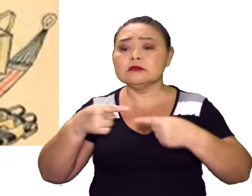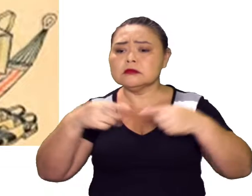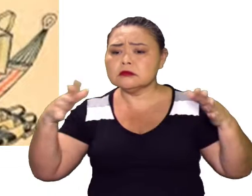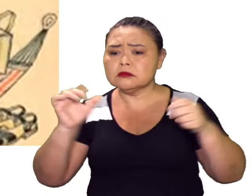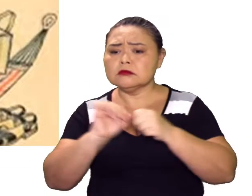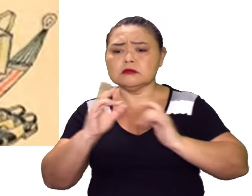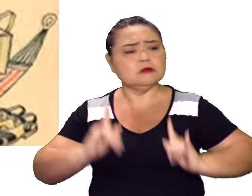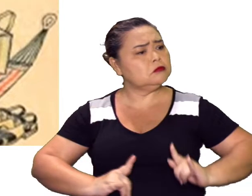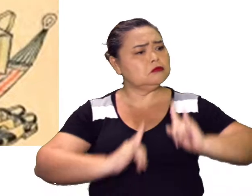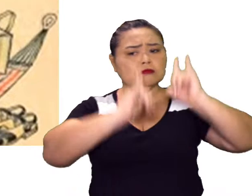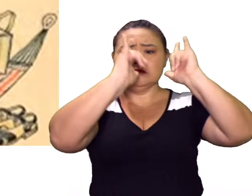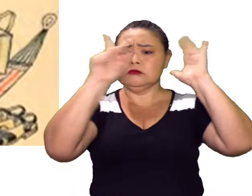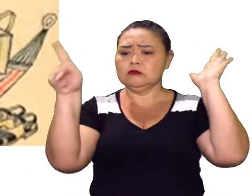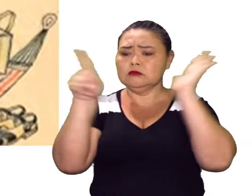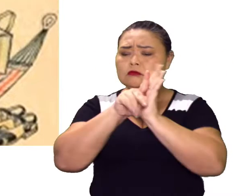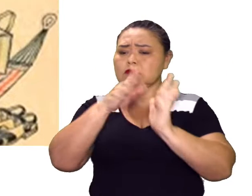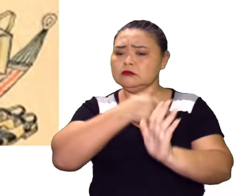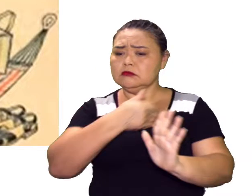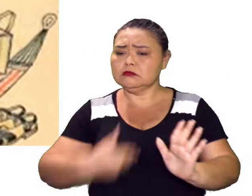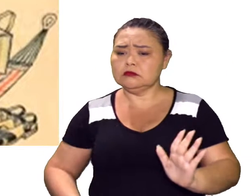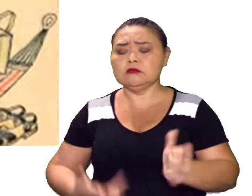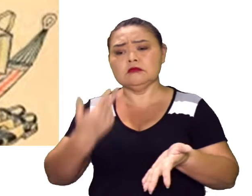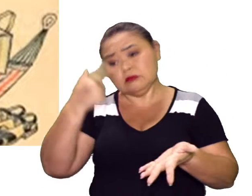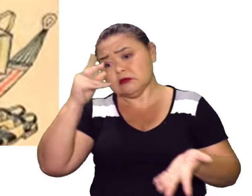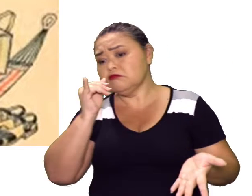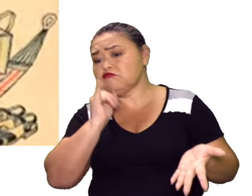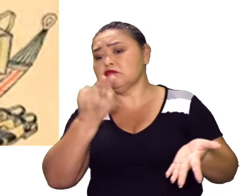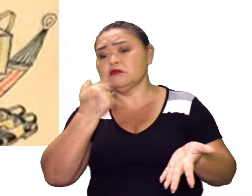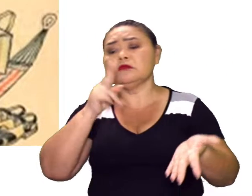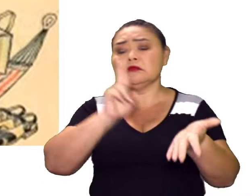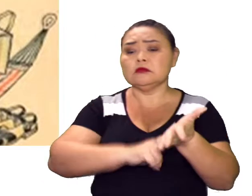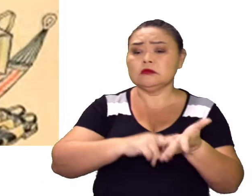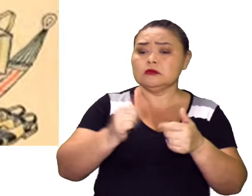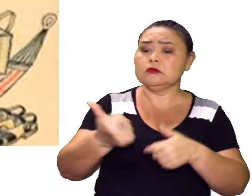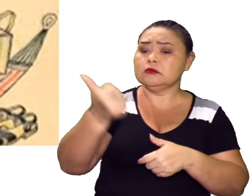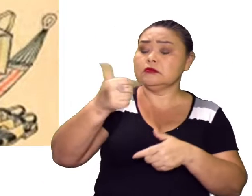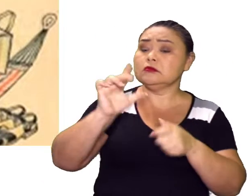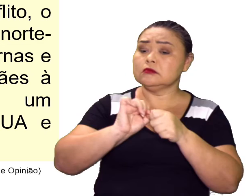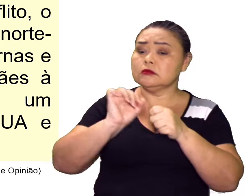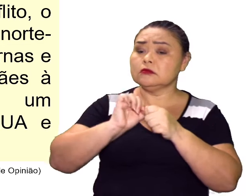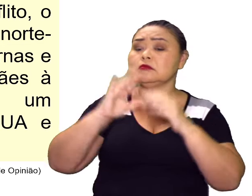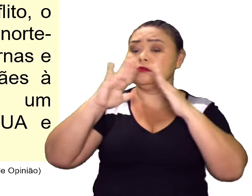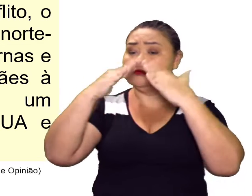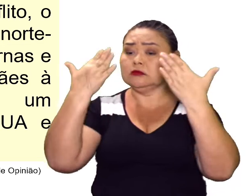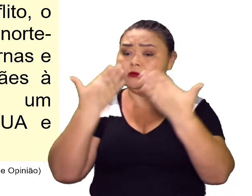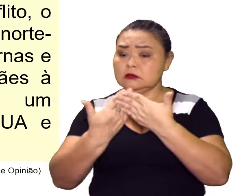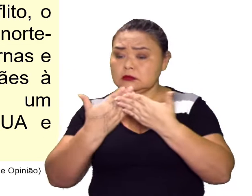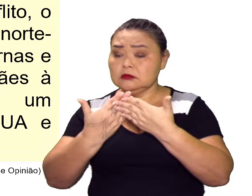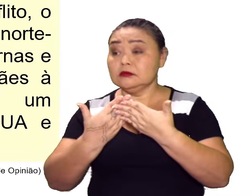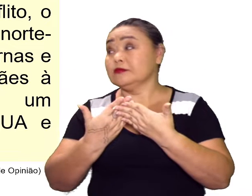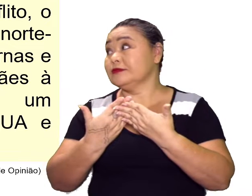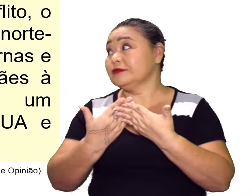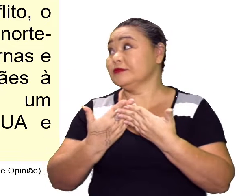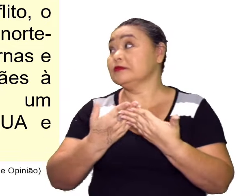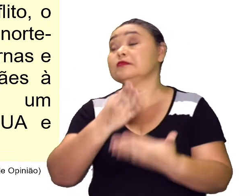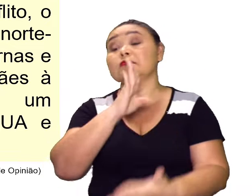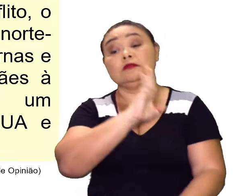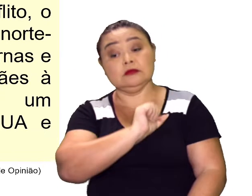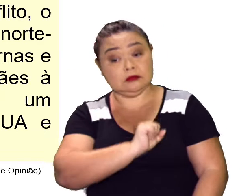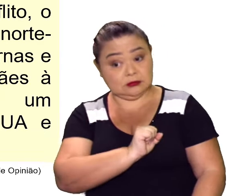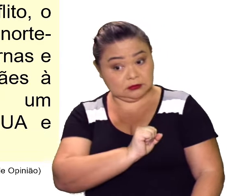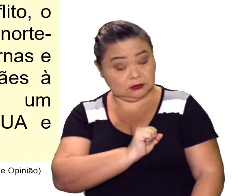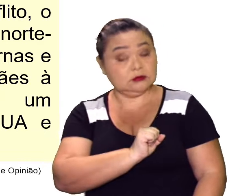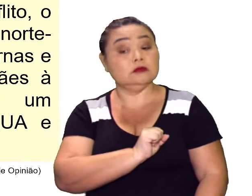inaugurando prédios públicos, como é o caso dos Correios, como é o caso uma das primeiras escolas, o Barão do Rio Branco, o Barão dos